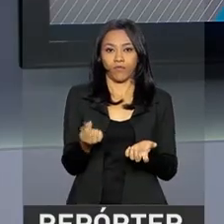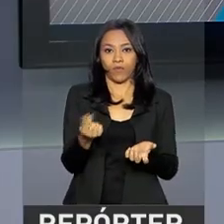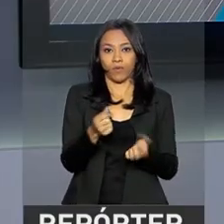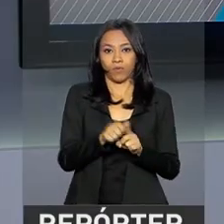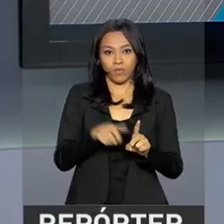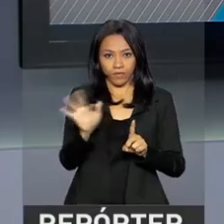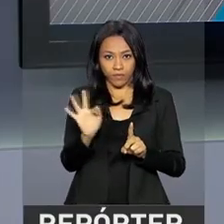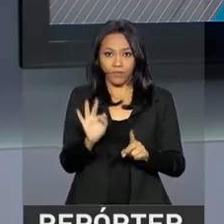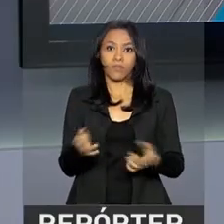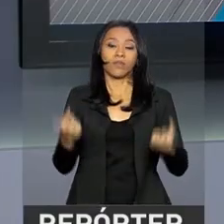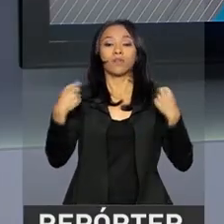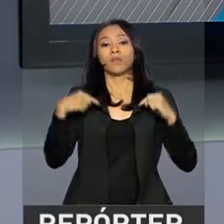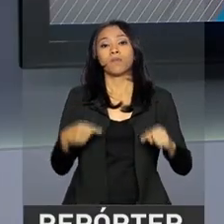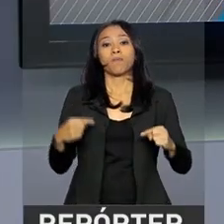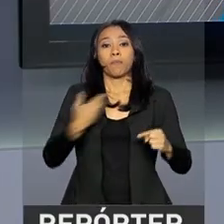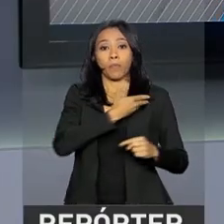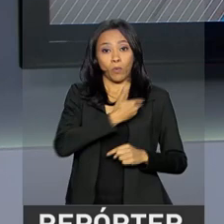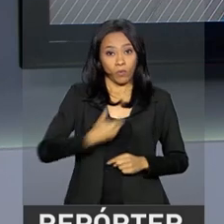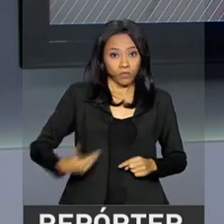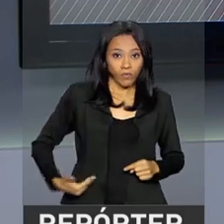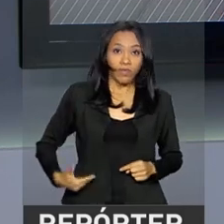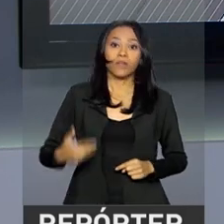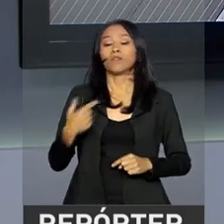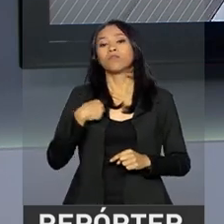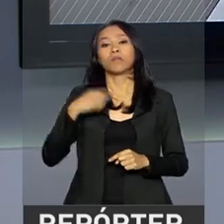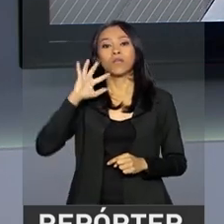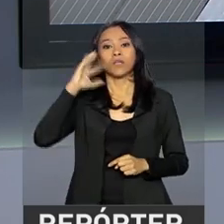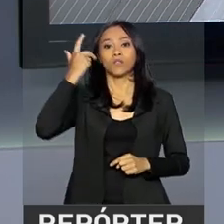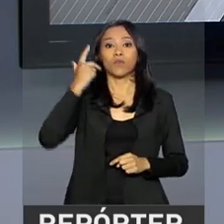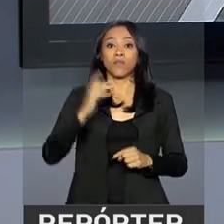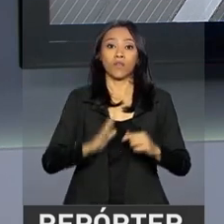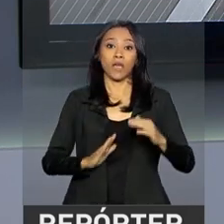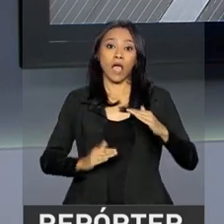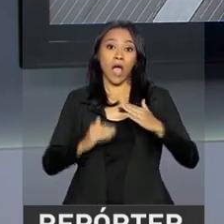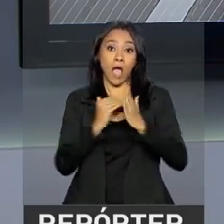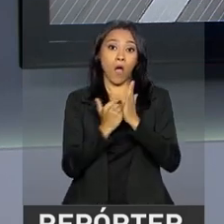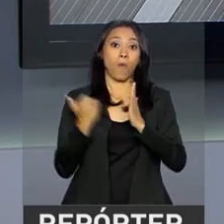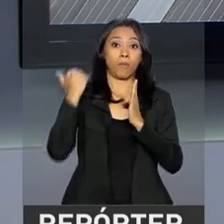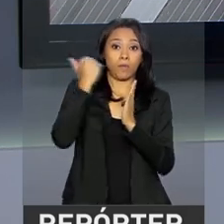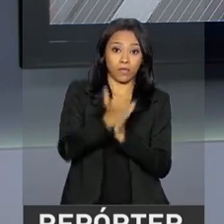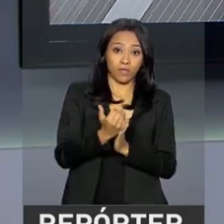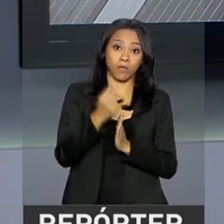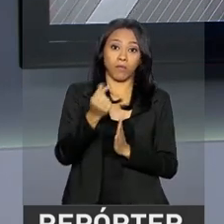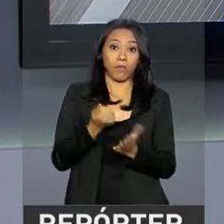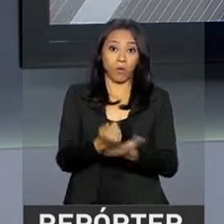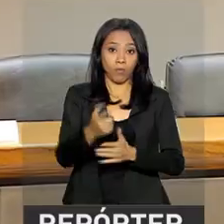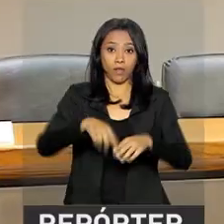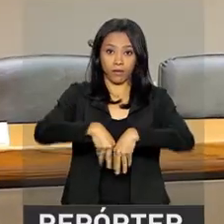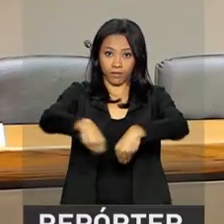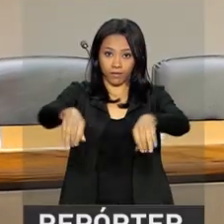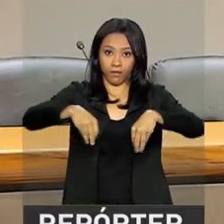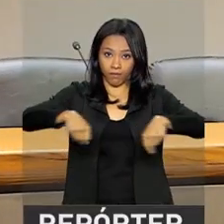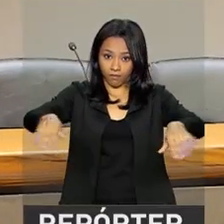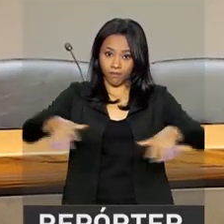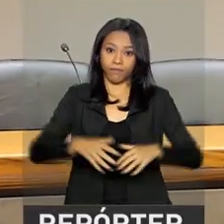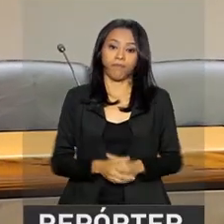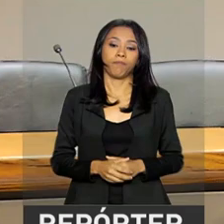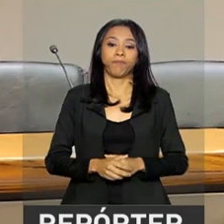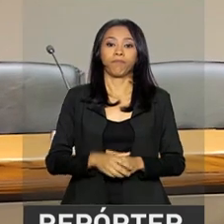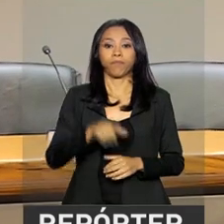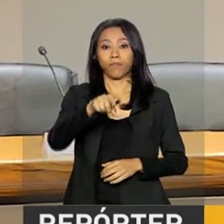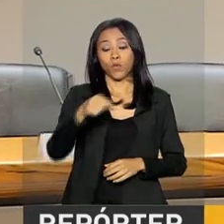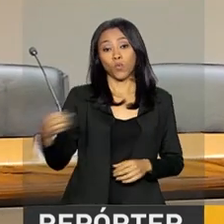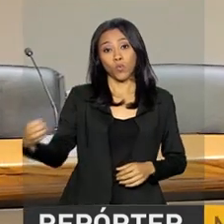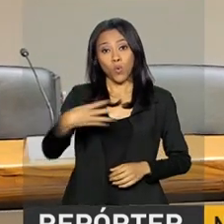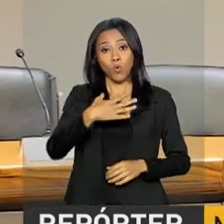governo decidiu aumentar o teto de financiamento para produtores de baixa renda comprarem terra o novo limite